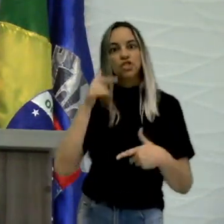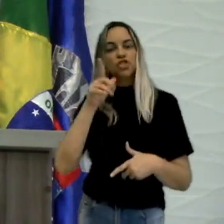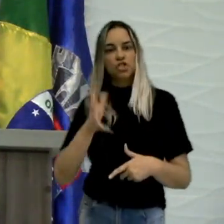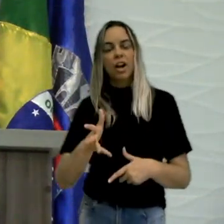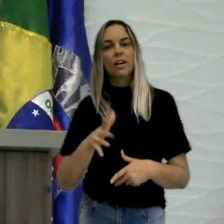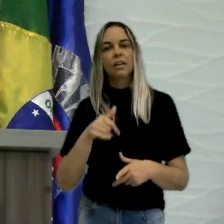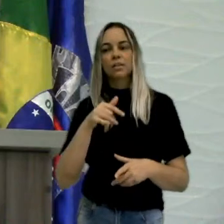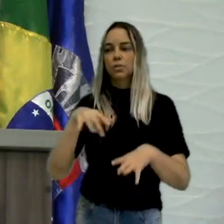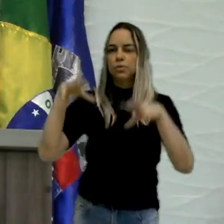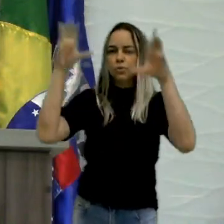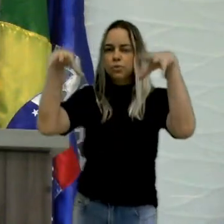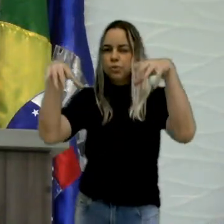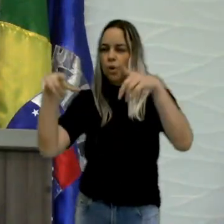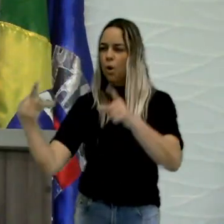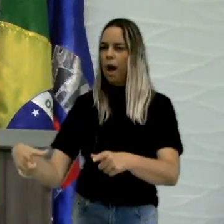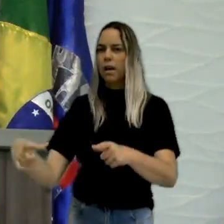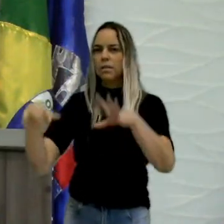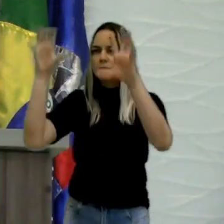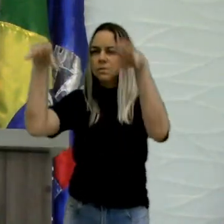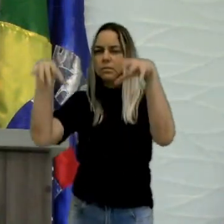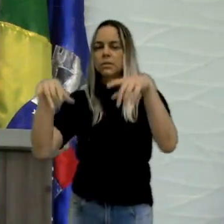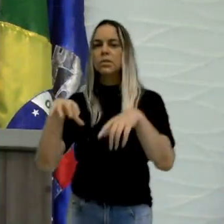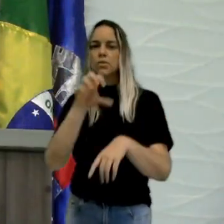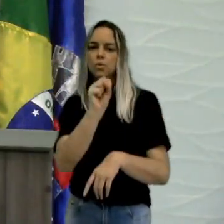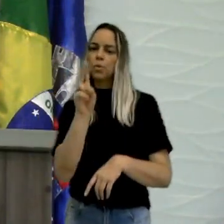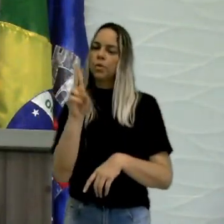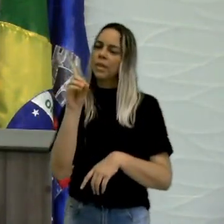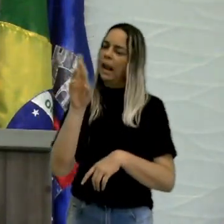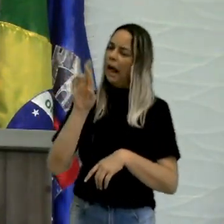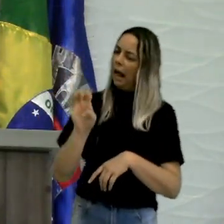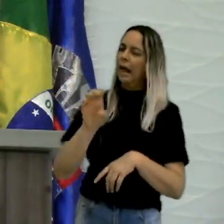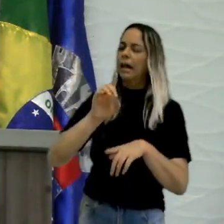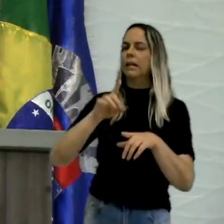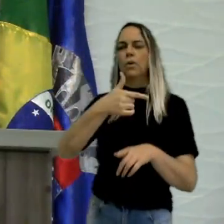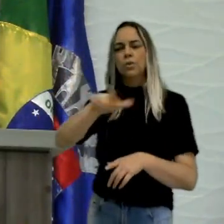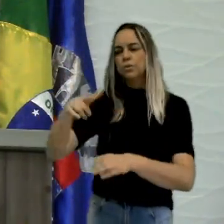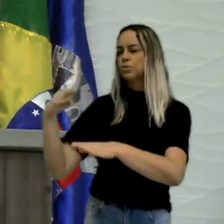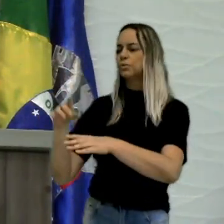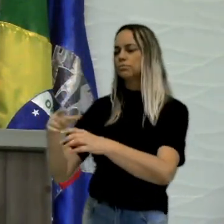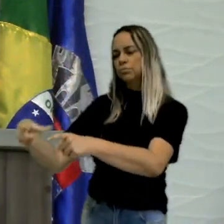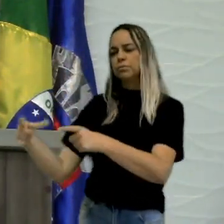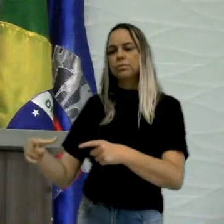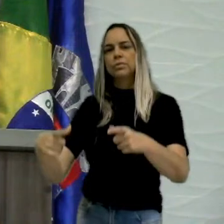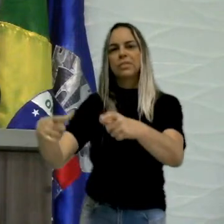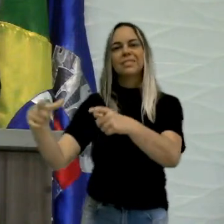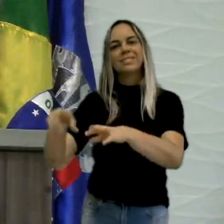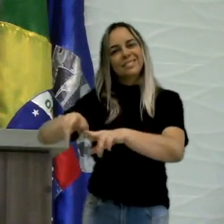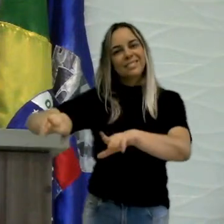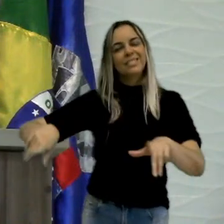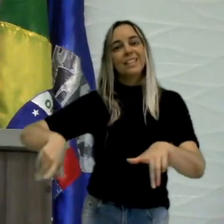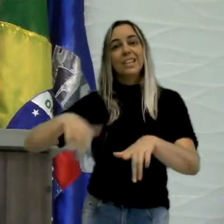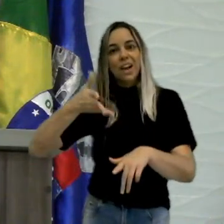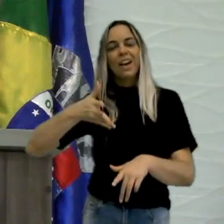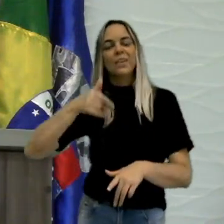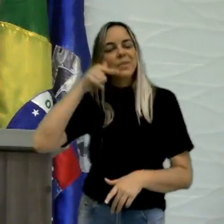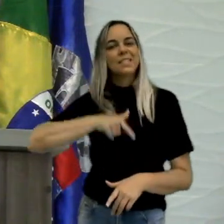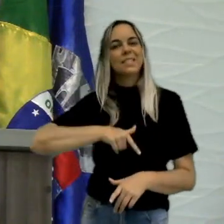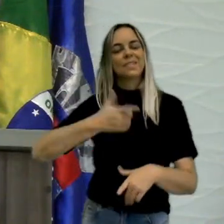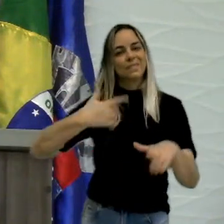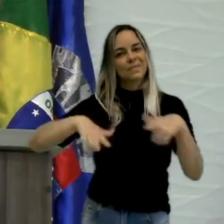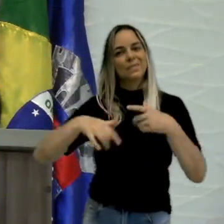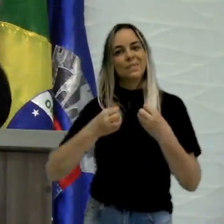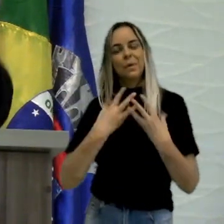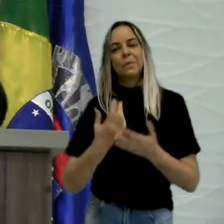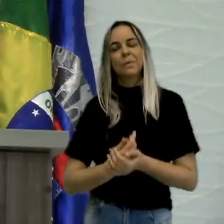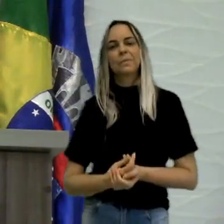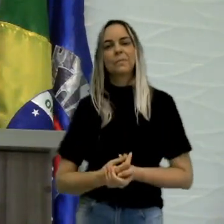terra ainda está molhada, naquela região do Agreste, Sudré, Tatu, Pimentel, subindo ali para o Tamanduá. Graças a Deus o trabalho está conseguindo ser